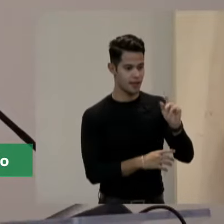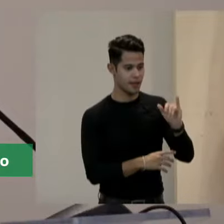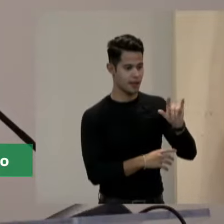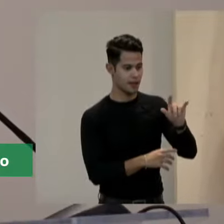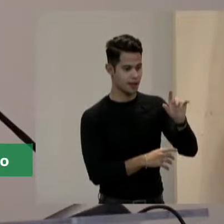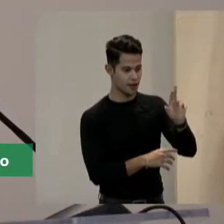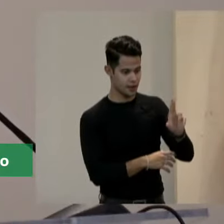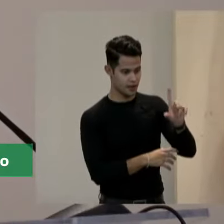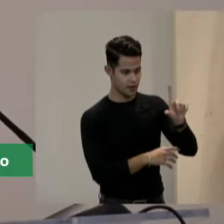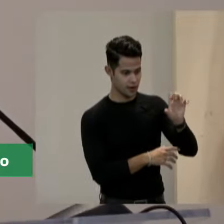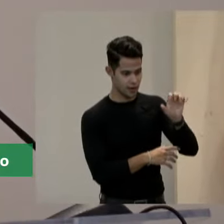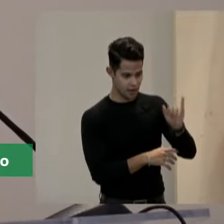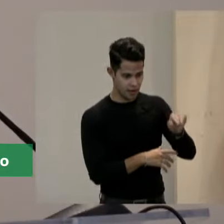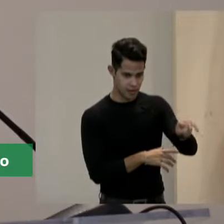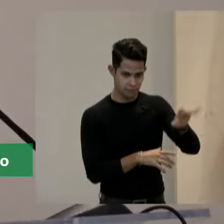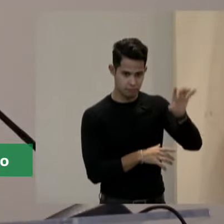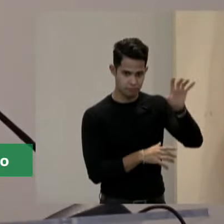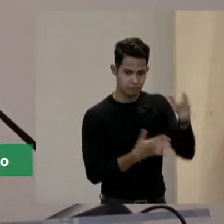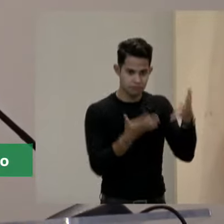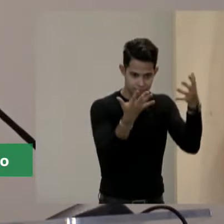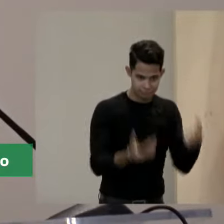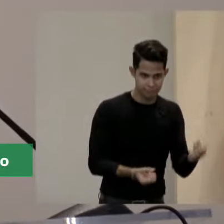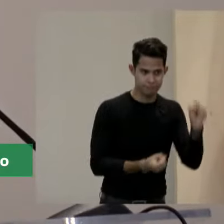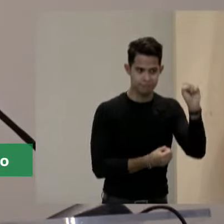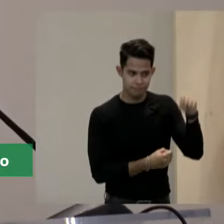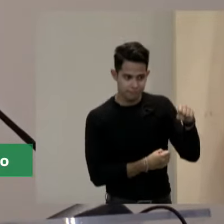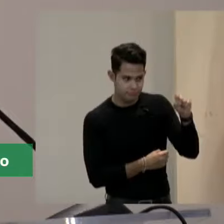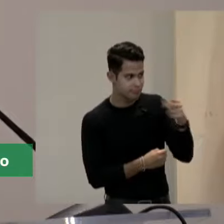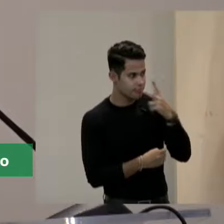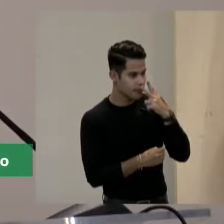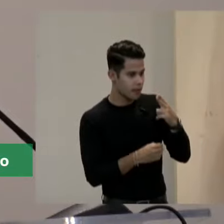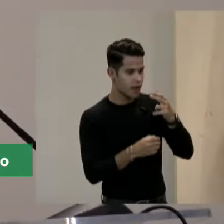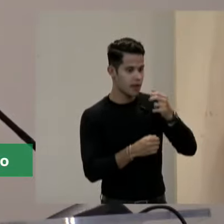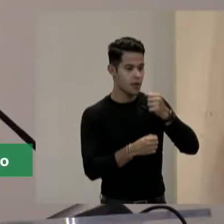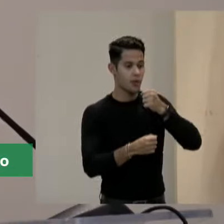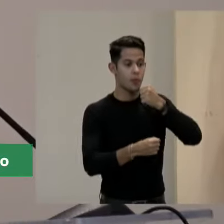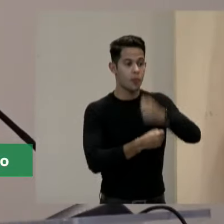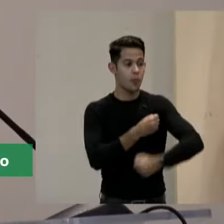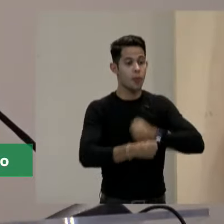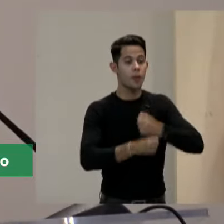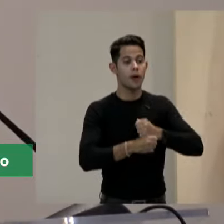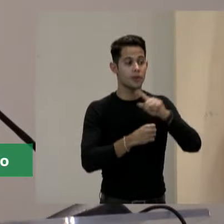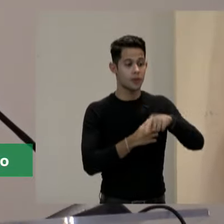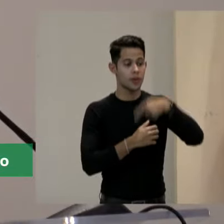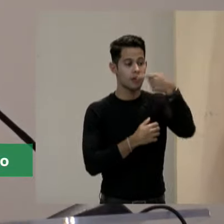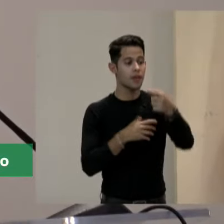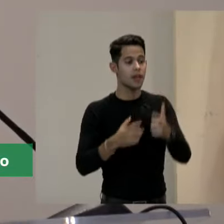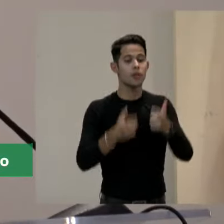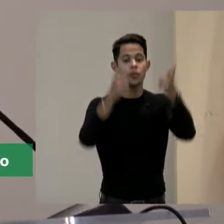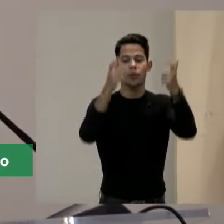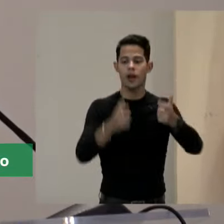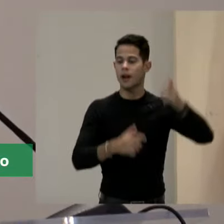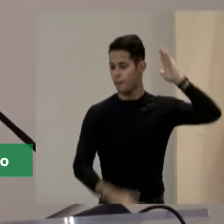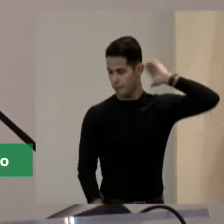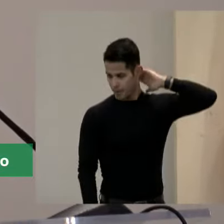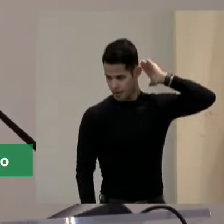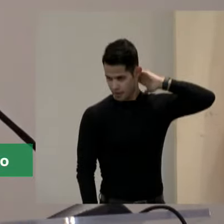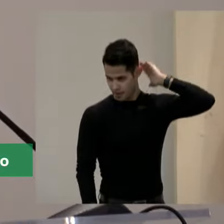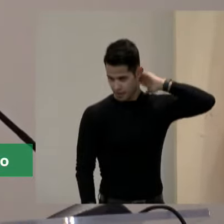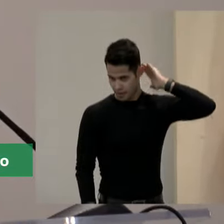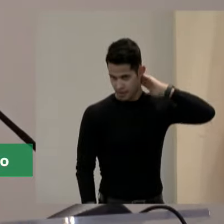ali, né? Então acho que talvez o evento do ano que vem vai ser em Belém do Pará. Né? Até porque ano que vem a gente